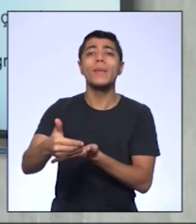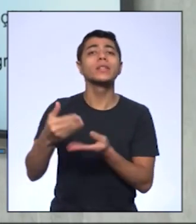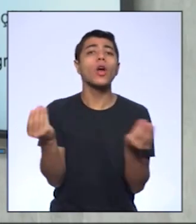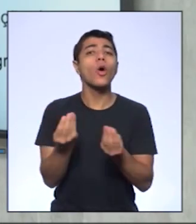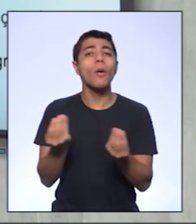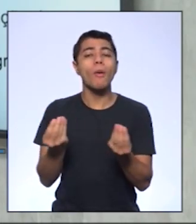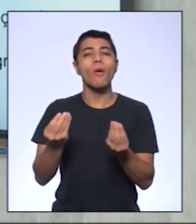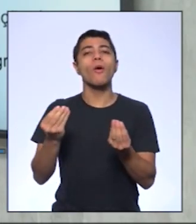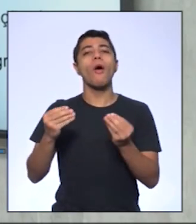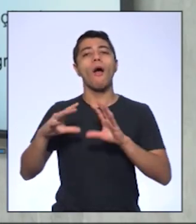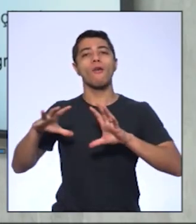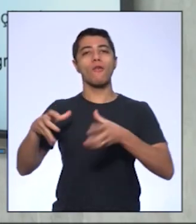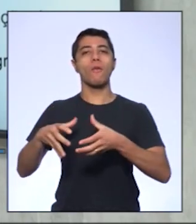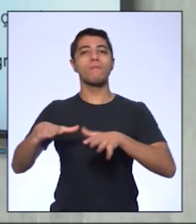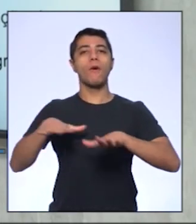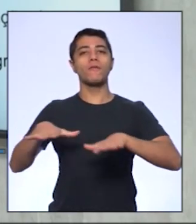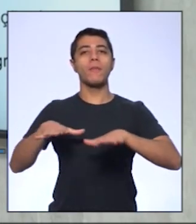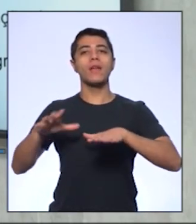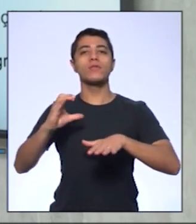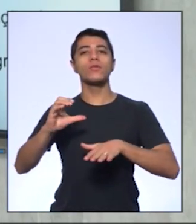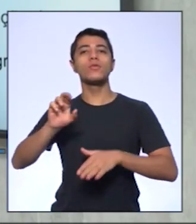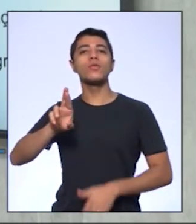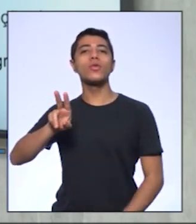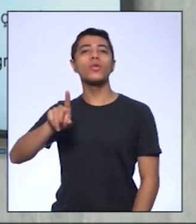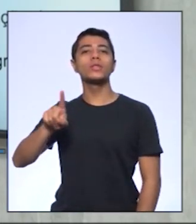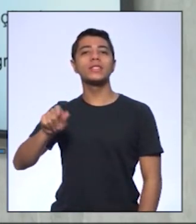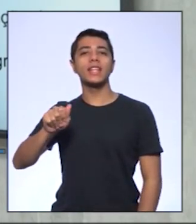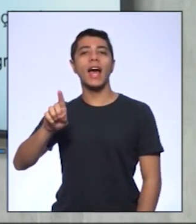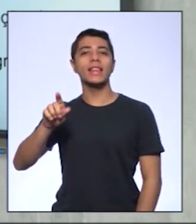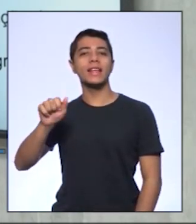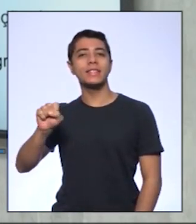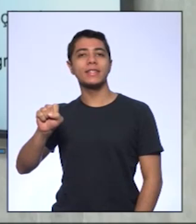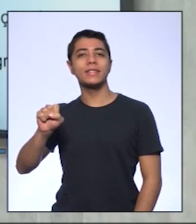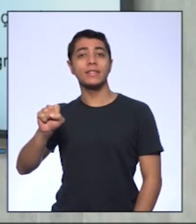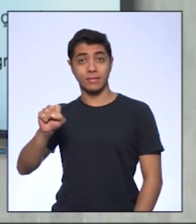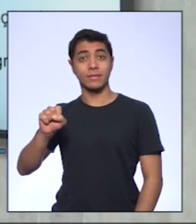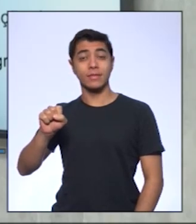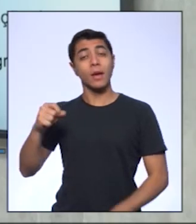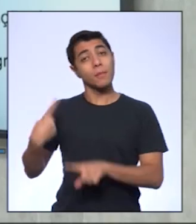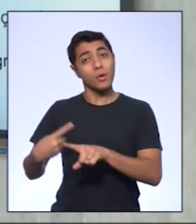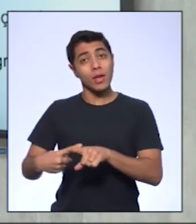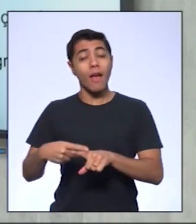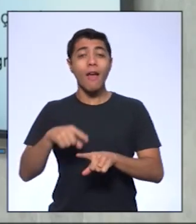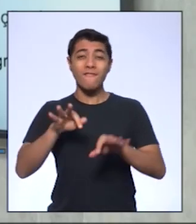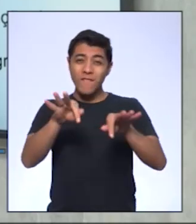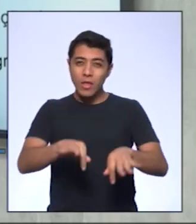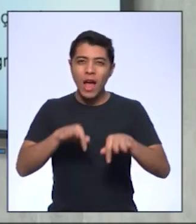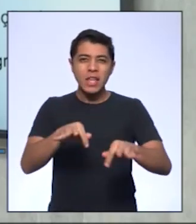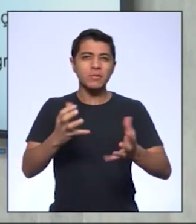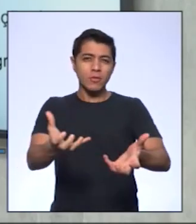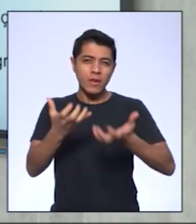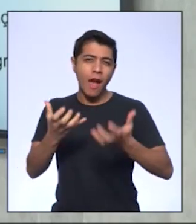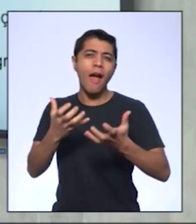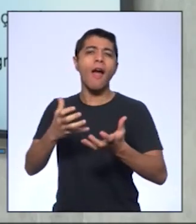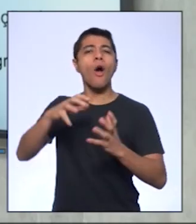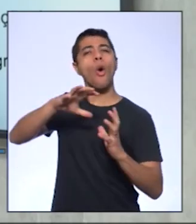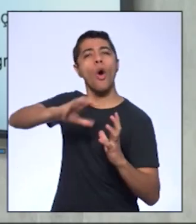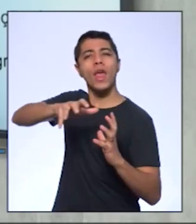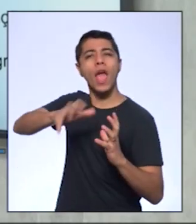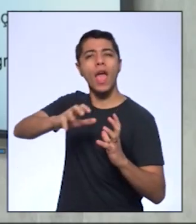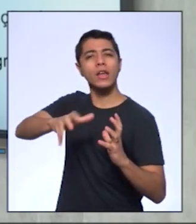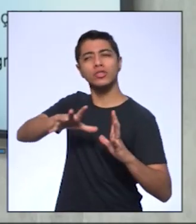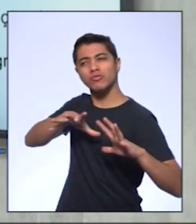o feudalismo fique mó da hora, de transformar o feudalismo num negócio gigante e dominar o Oriente Médio, bater nos turcos e conquistar Jerusalém, deu tudo